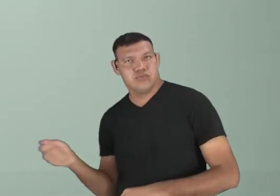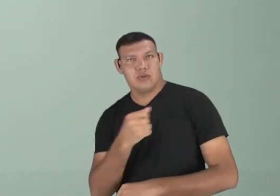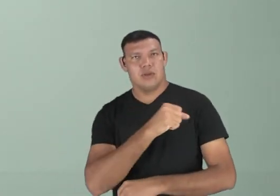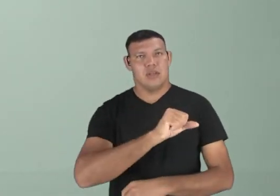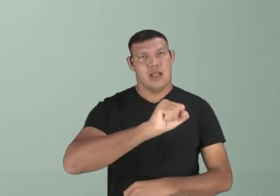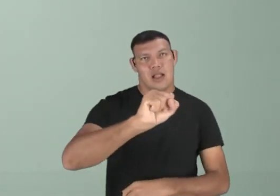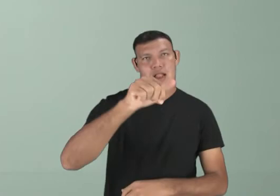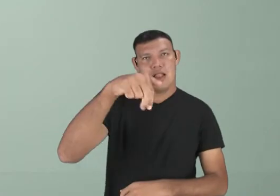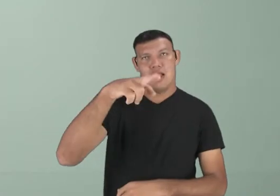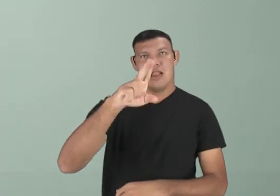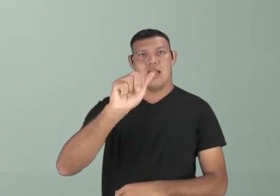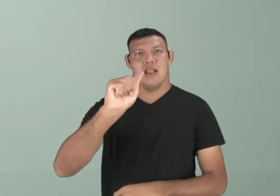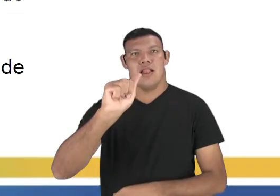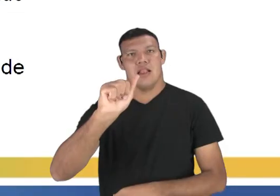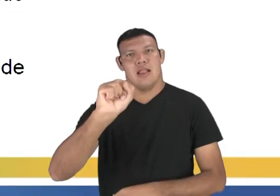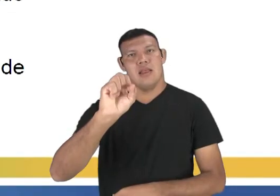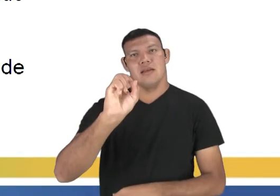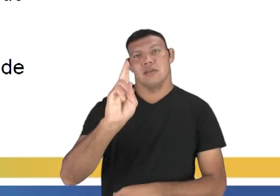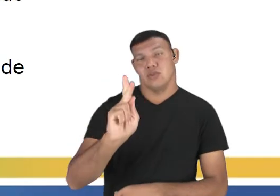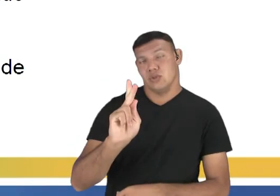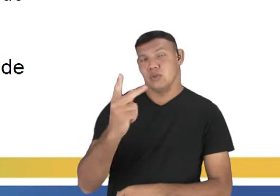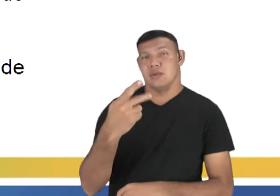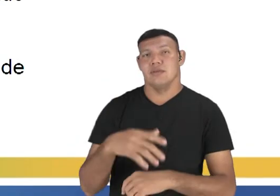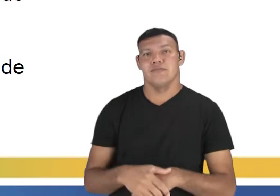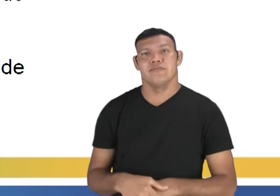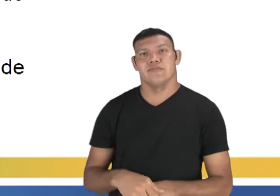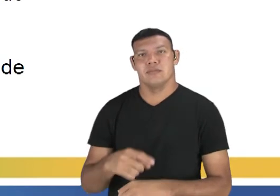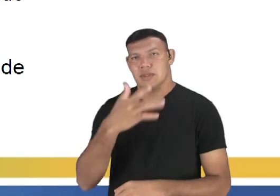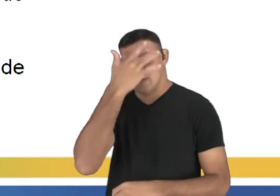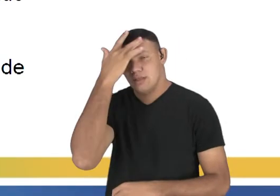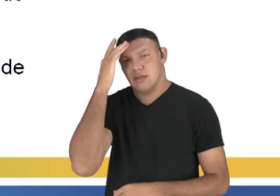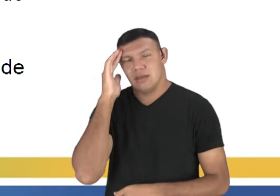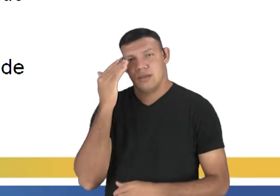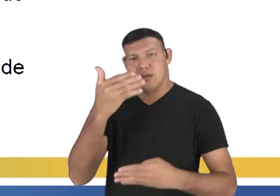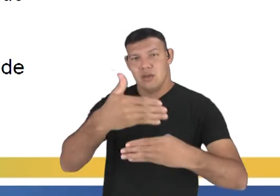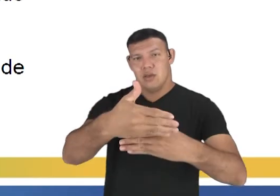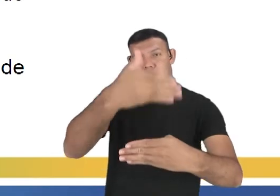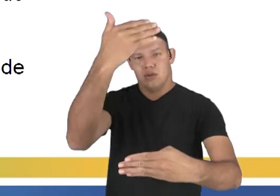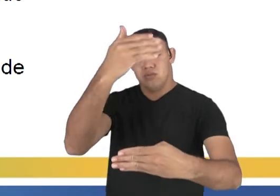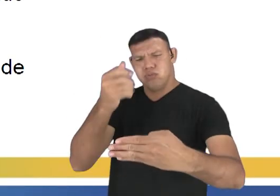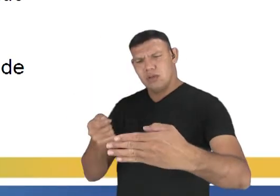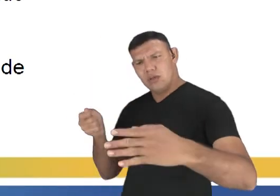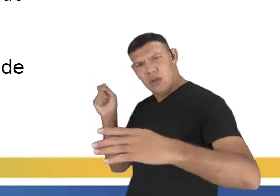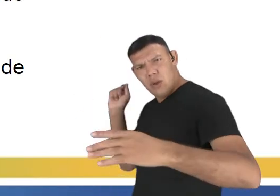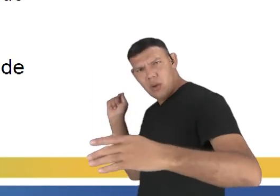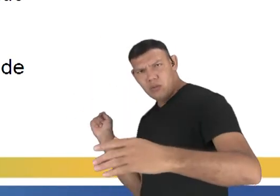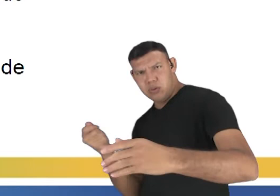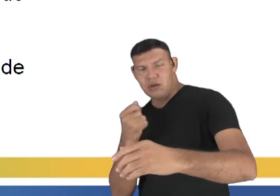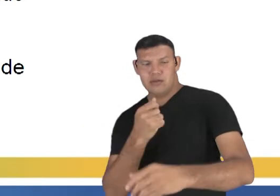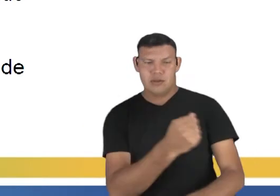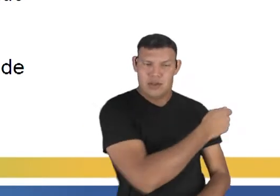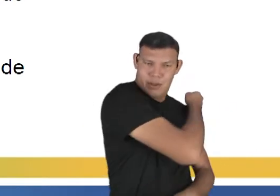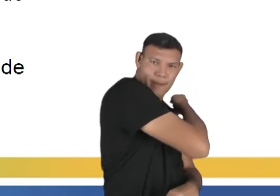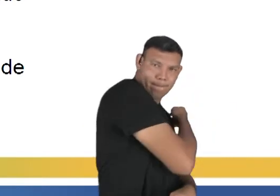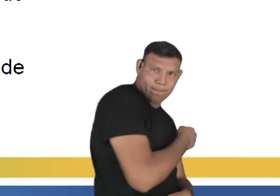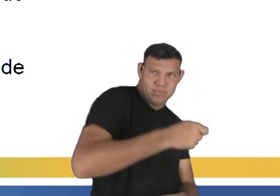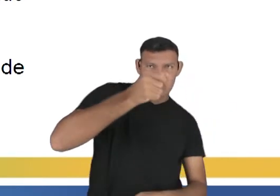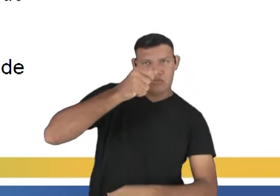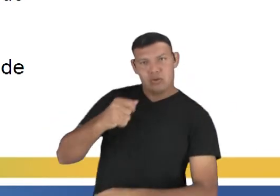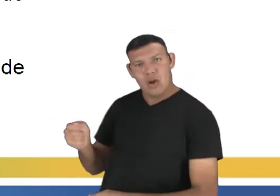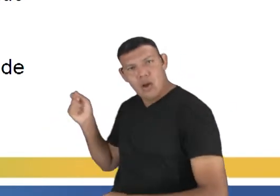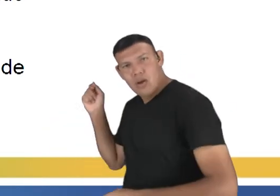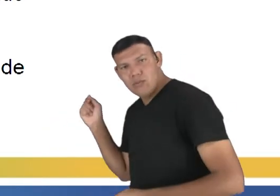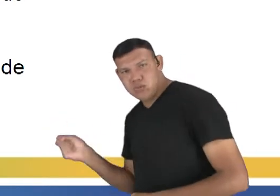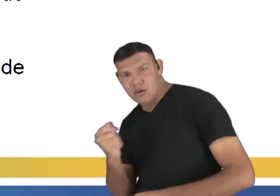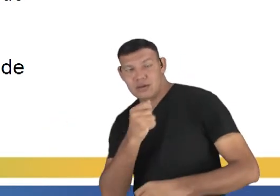identificar uma imagem do squash. O atleta arremessa a bola com uma raquete na parede e quando a bola retorna, o